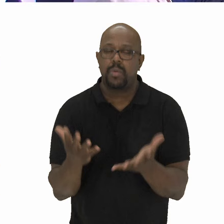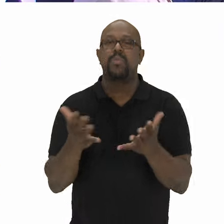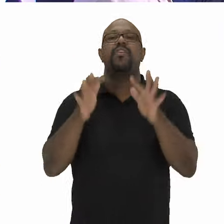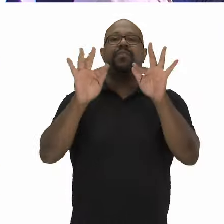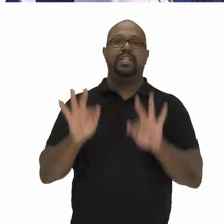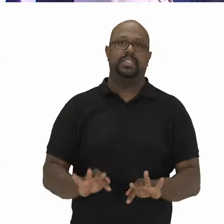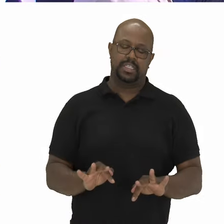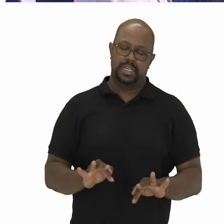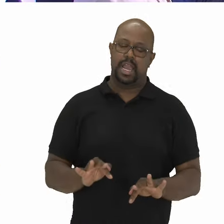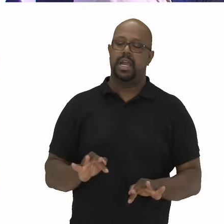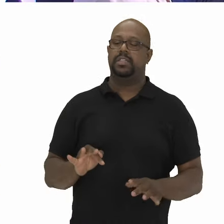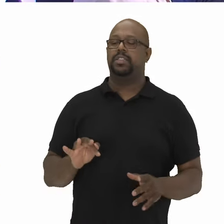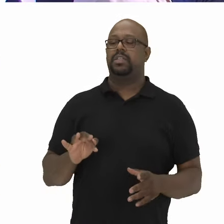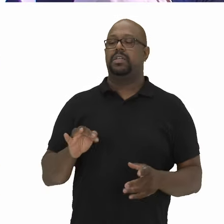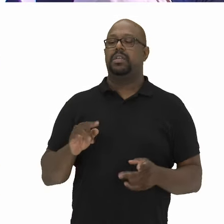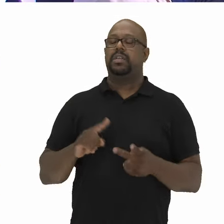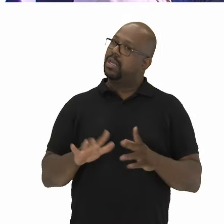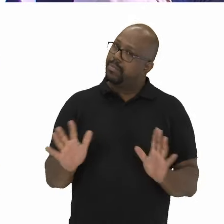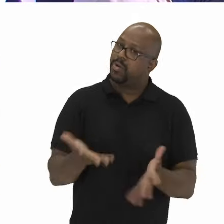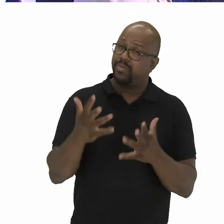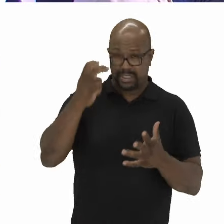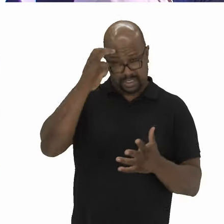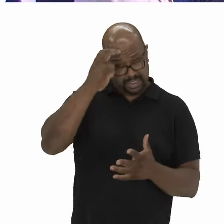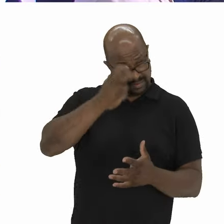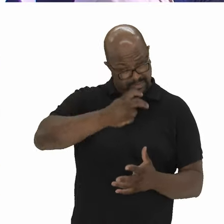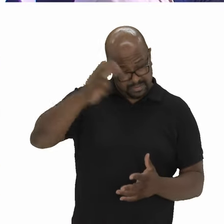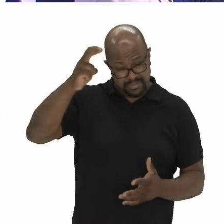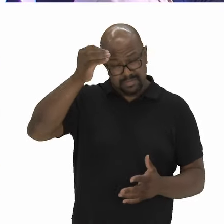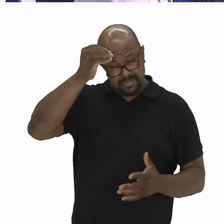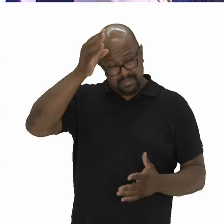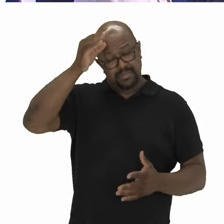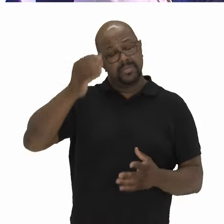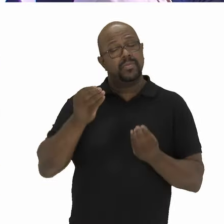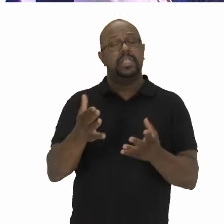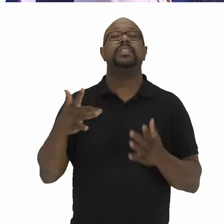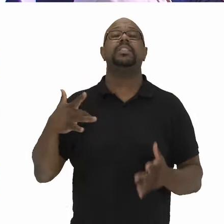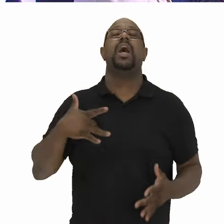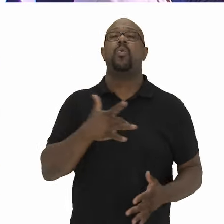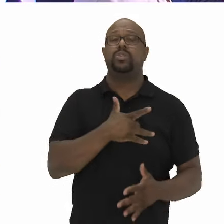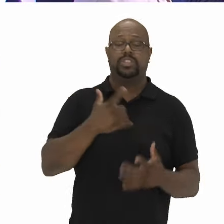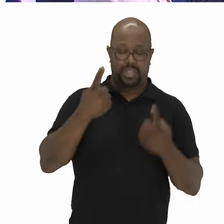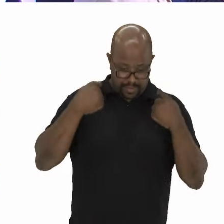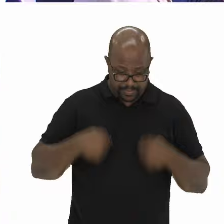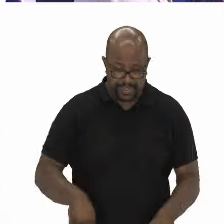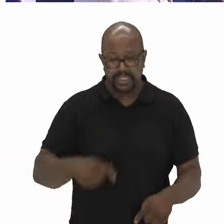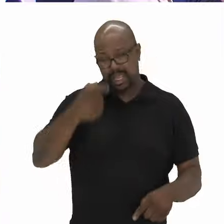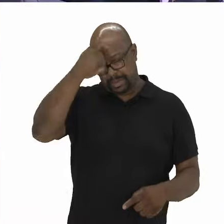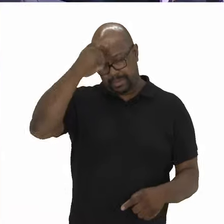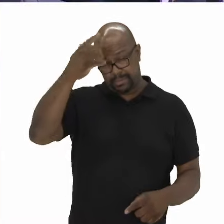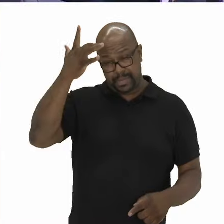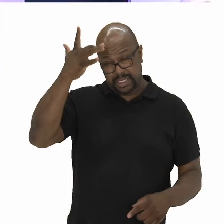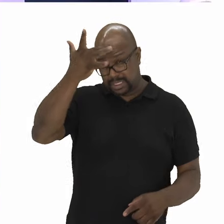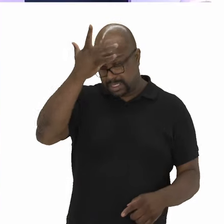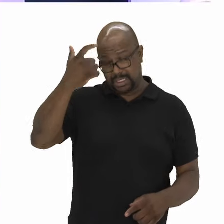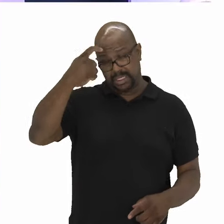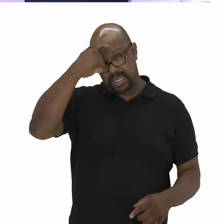que que promovam felicidade que promovam sabedoria que provam saúde física e